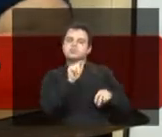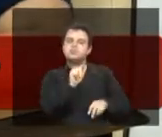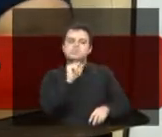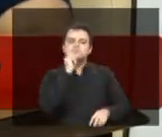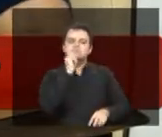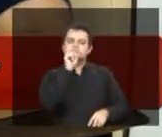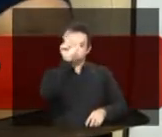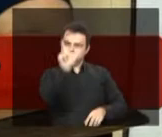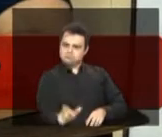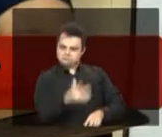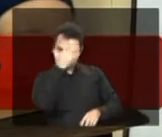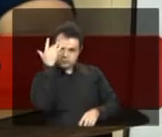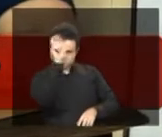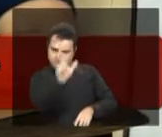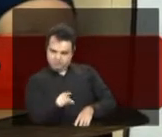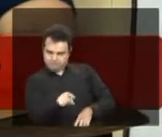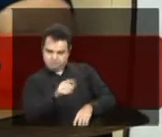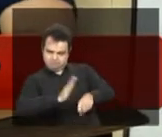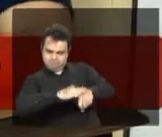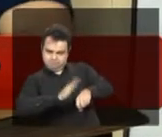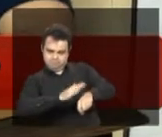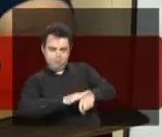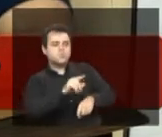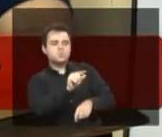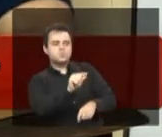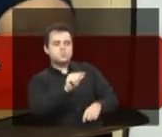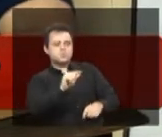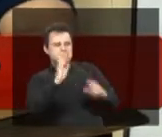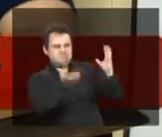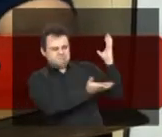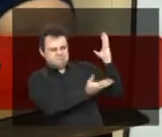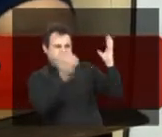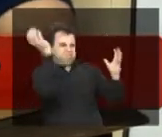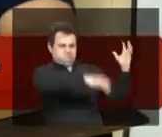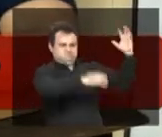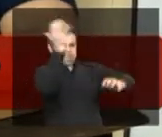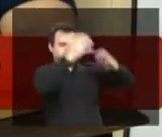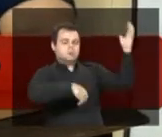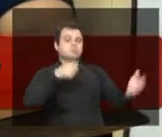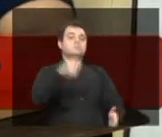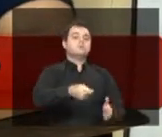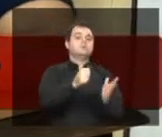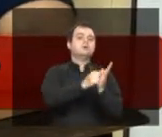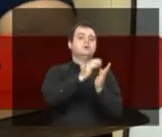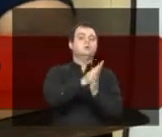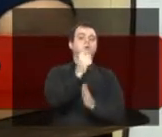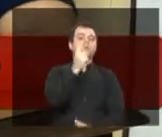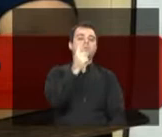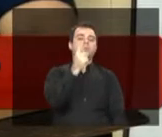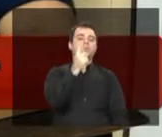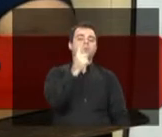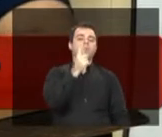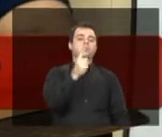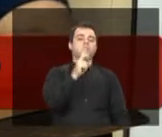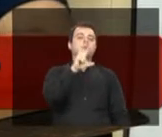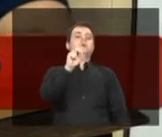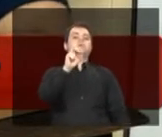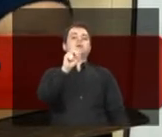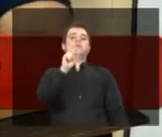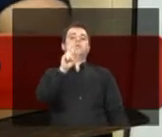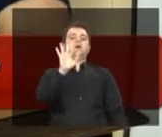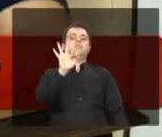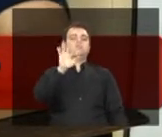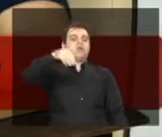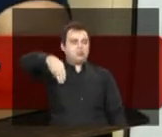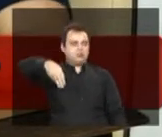senhor desmatou 500 UFMs, então serão 500 mudas que o senhor vai ter que replantar,